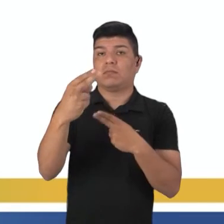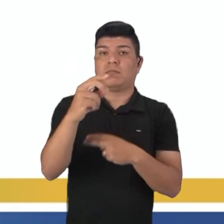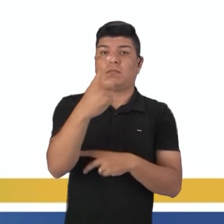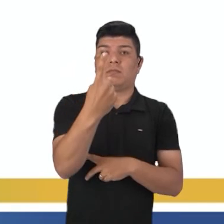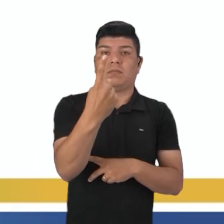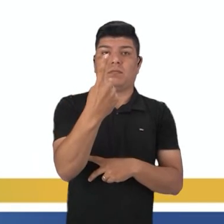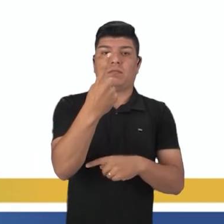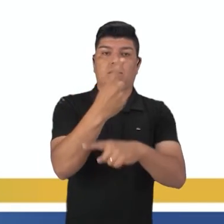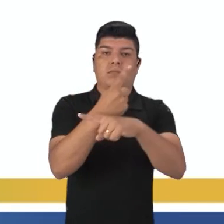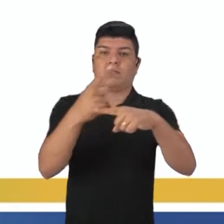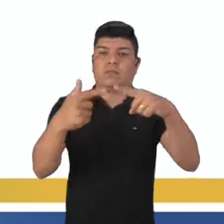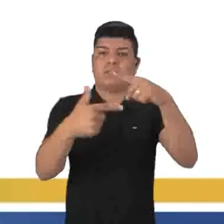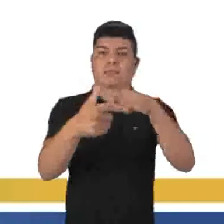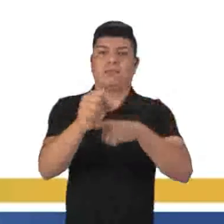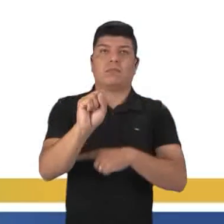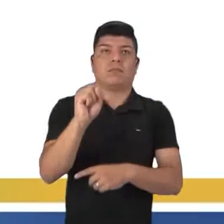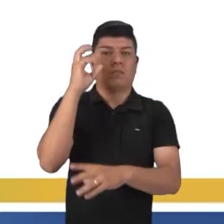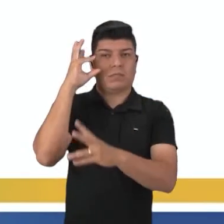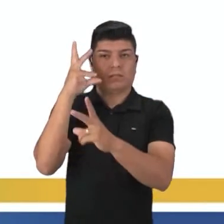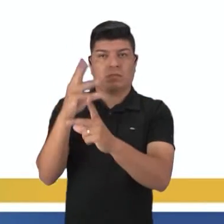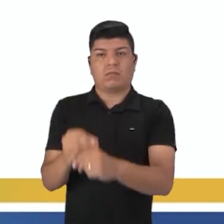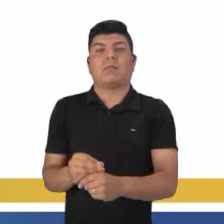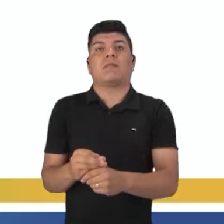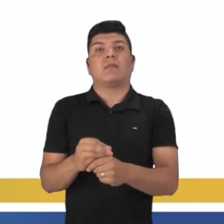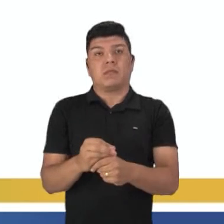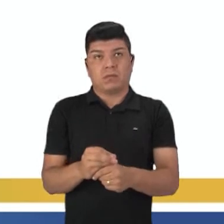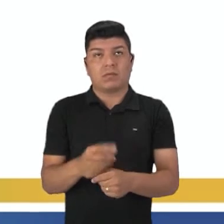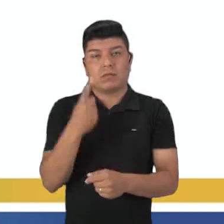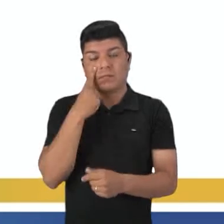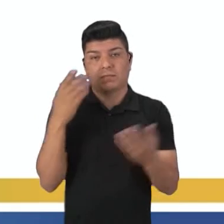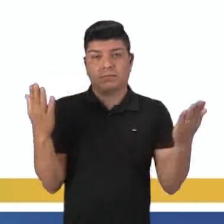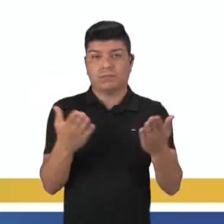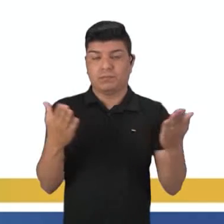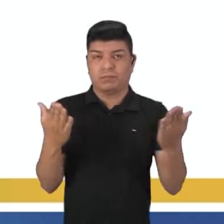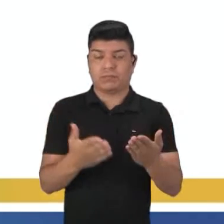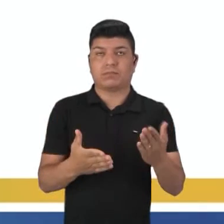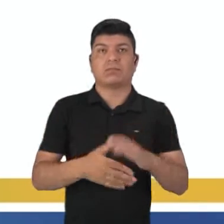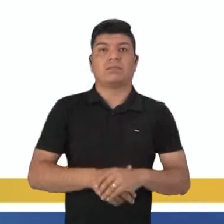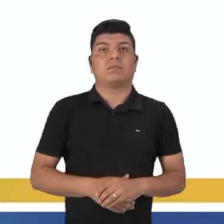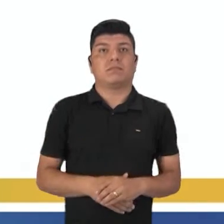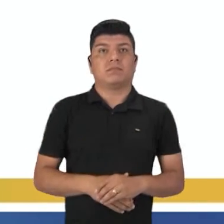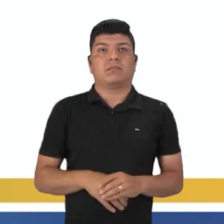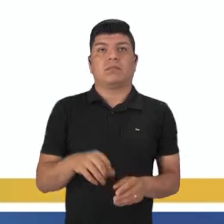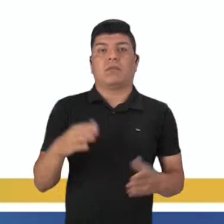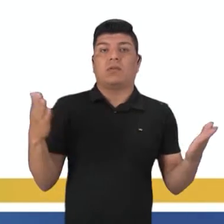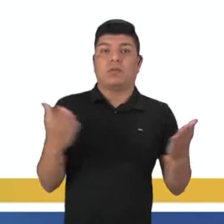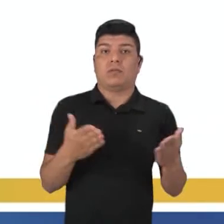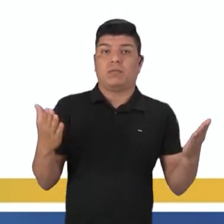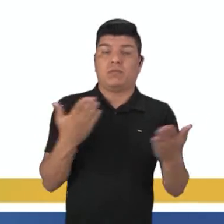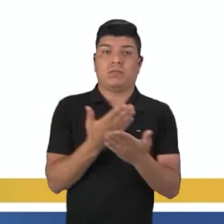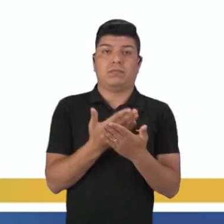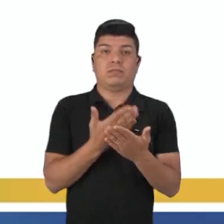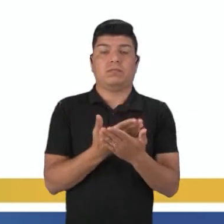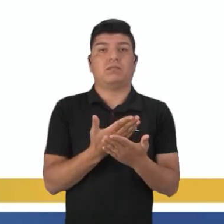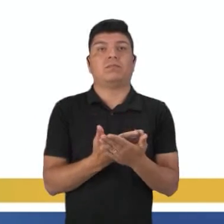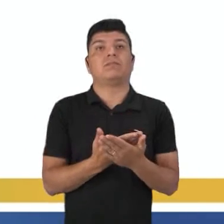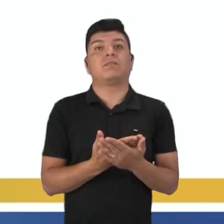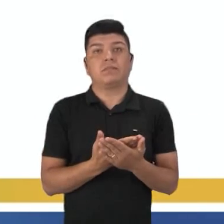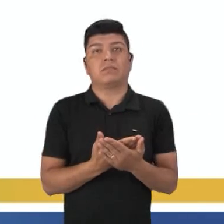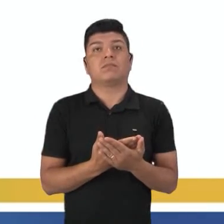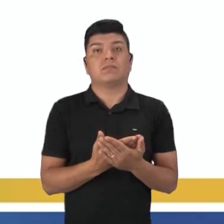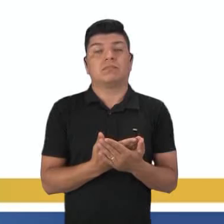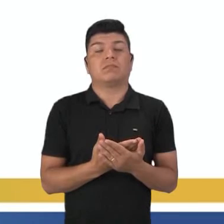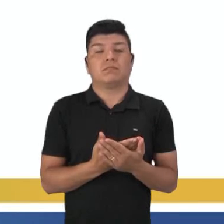1 sobre 28. Vamos retomar aí, então, o que vimos na nossa aula de hoje. Então, hoje, em nossa aula, nós estudamos,